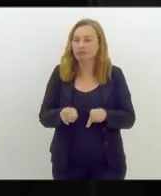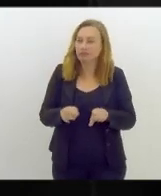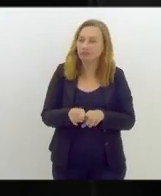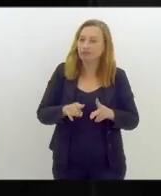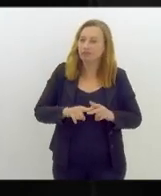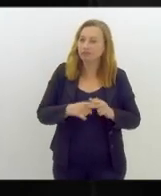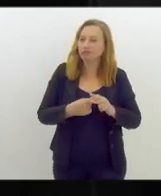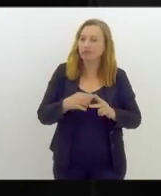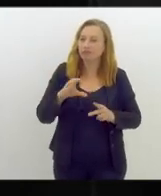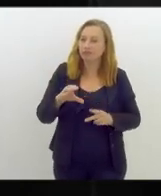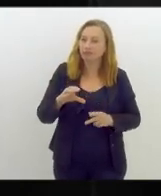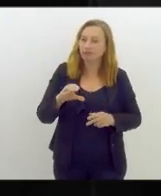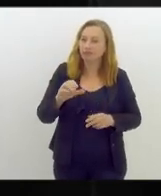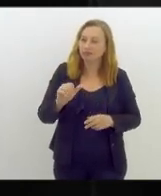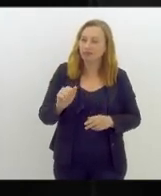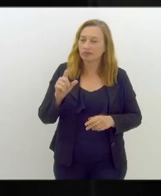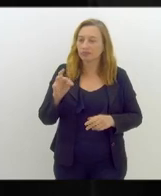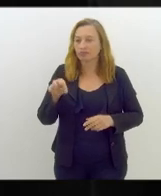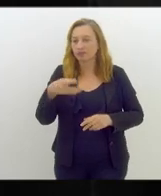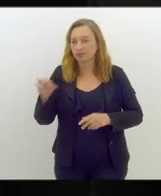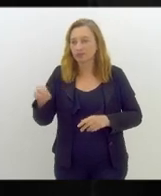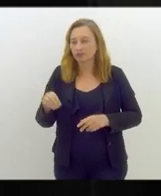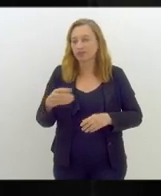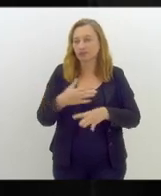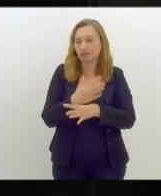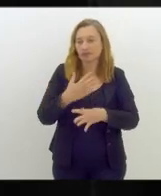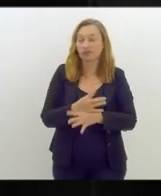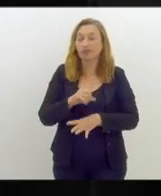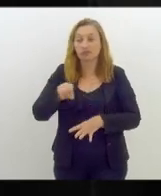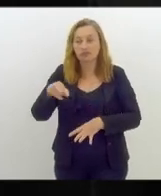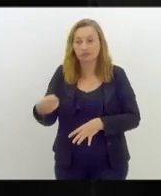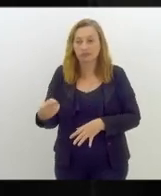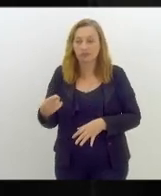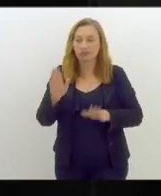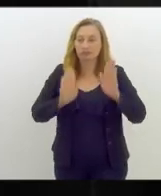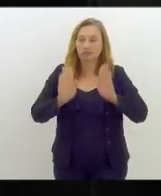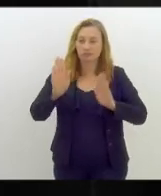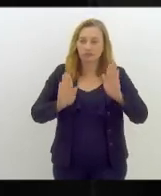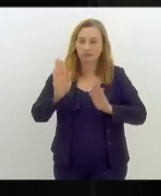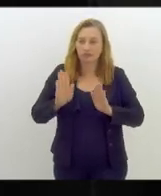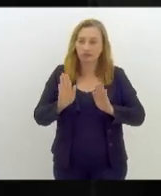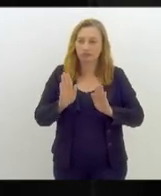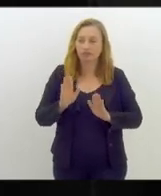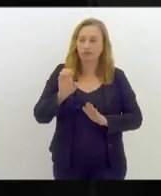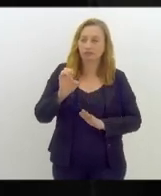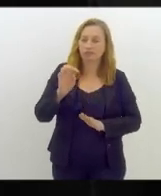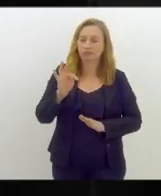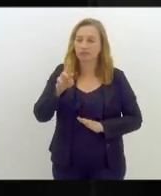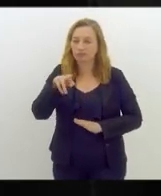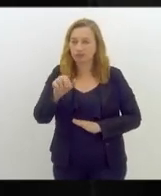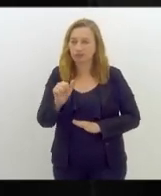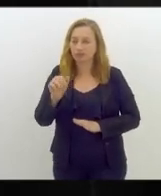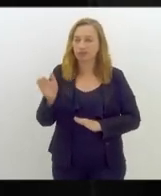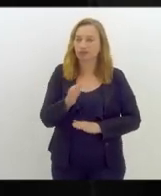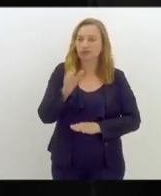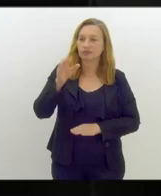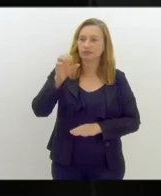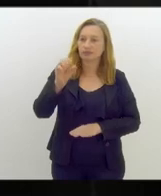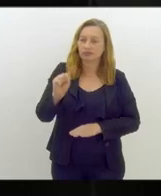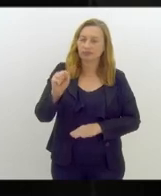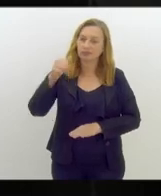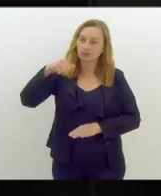do calçadão central da cidade, daqui a pouco a licitação da Estrada Santa Teresa, que é de fundamental